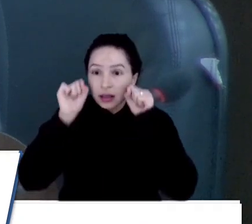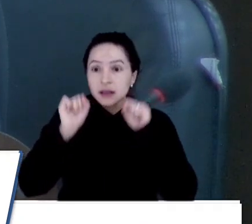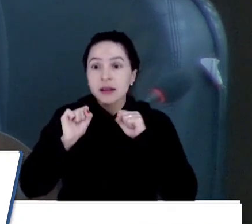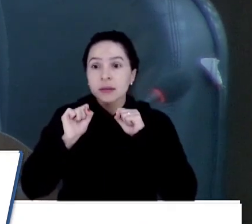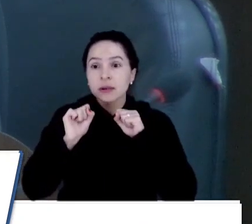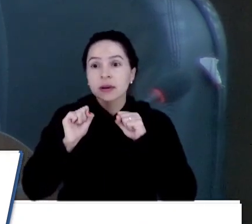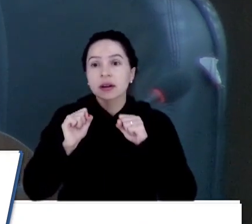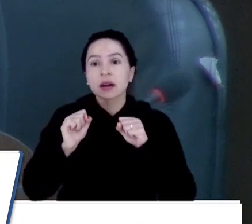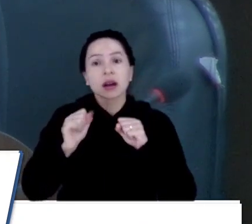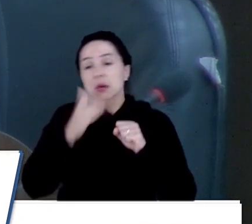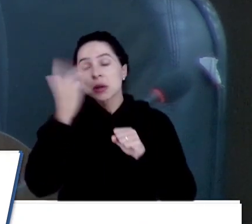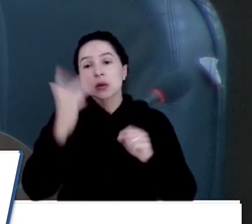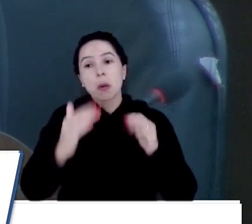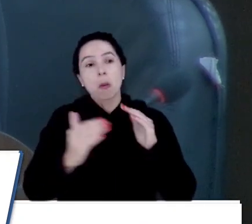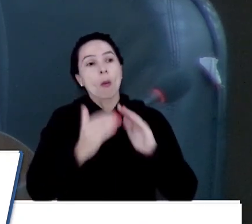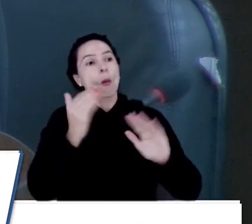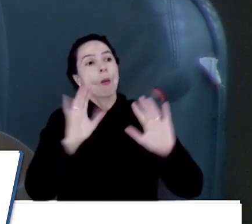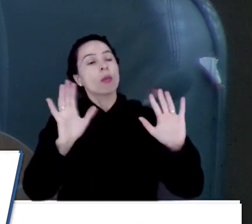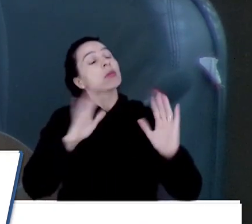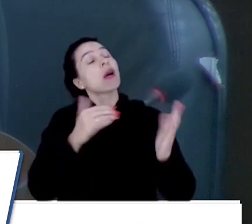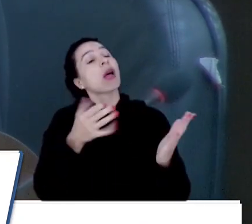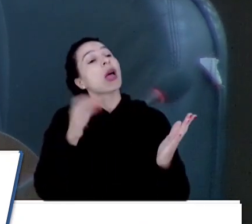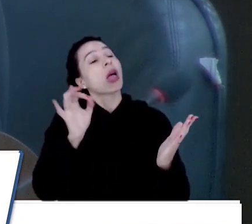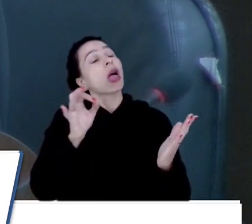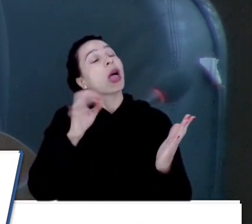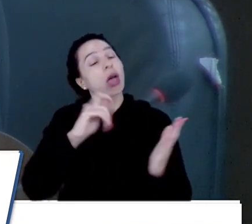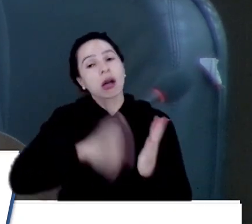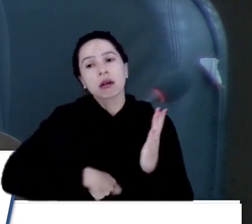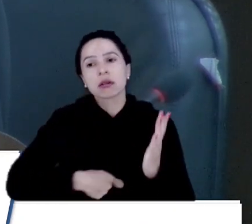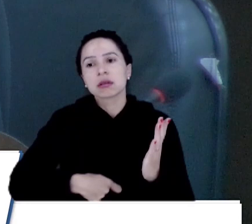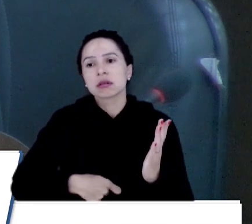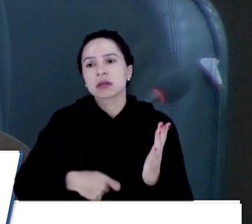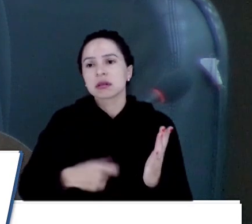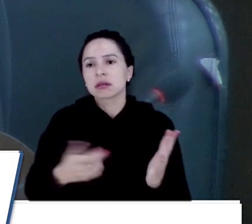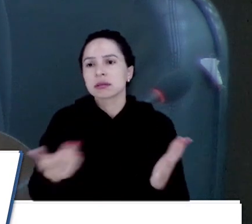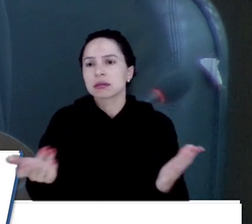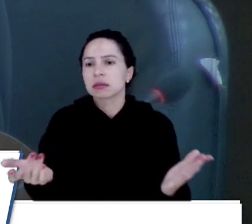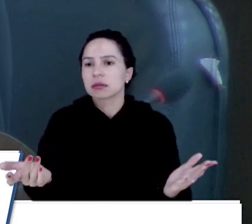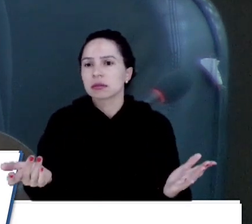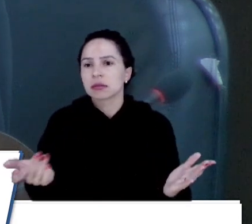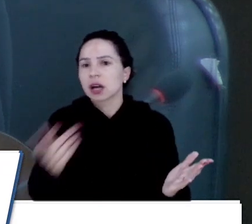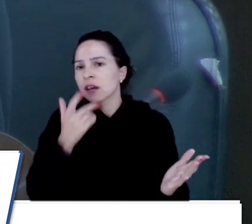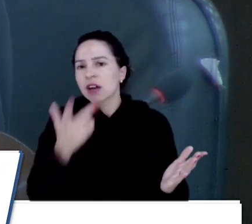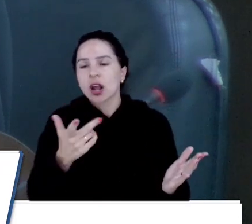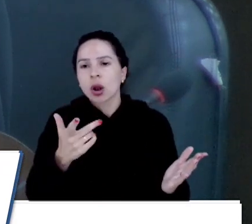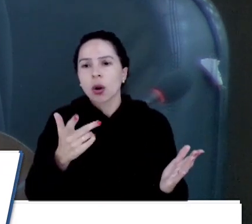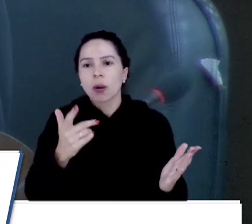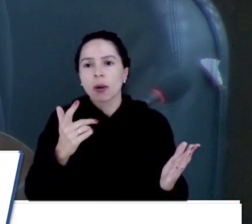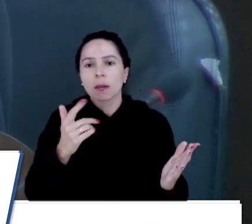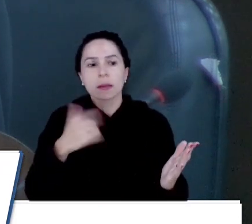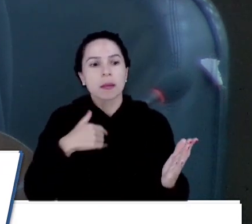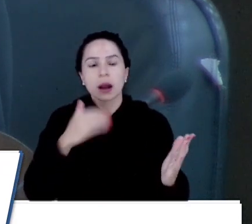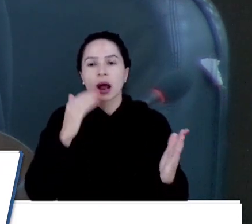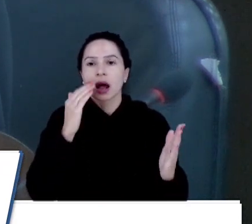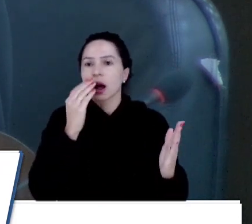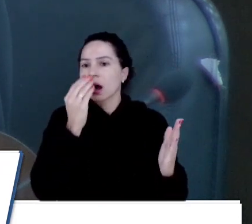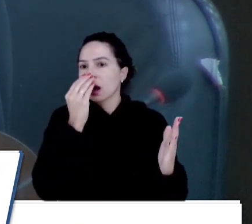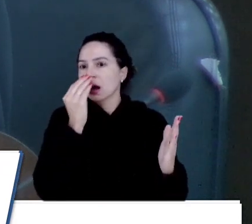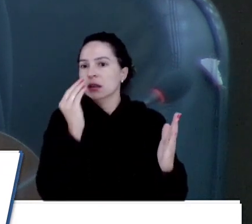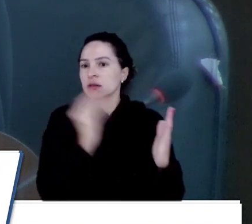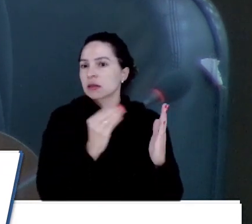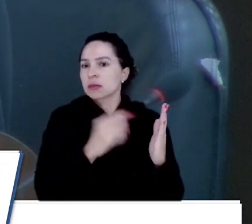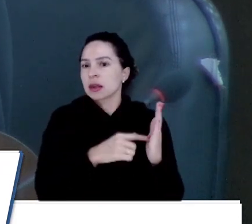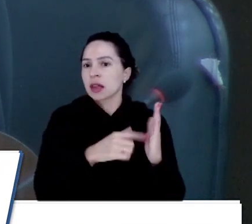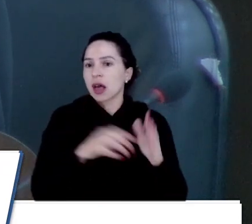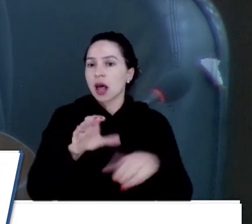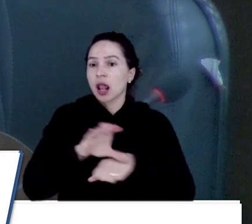Que ninguém contestou. Ninguém contestou. Ninguém está falando para desobedecer o que está previsto na